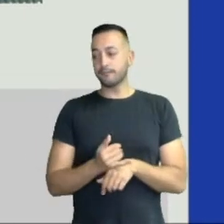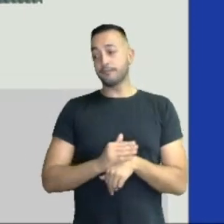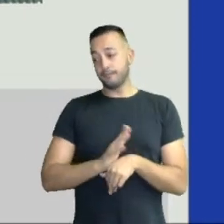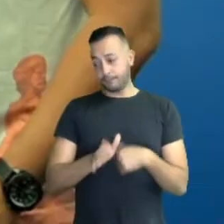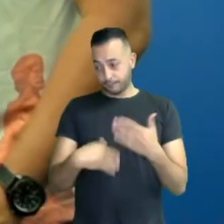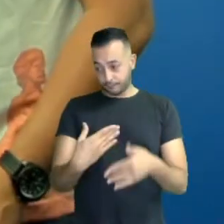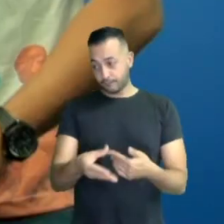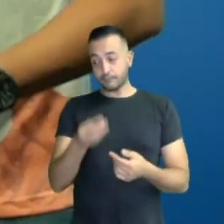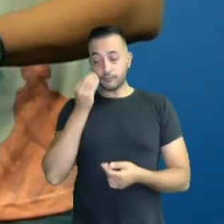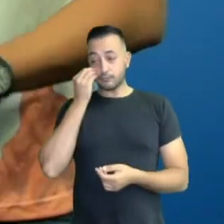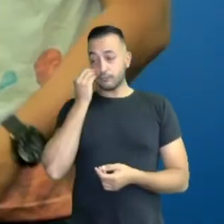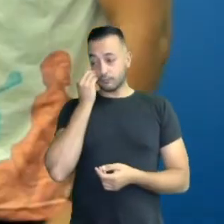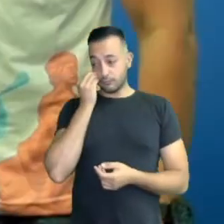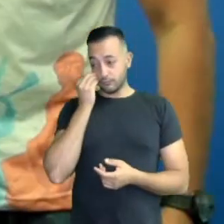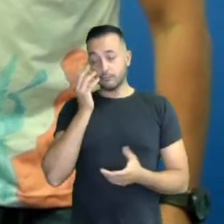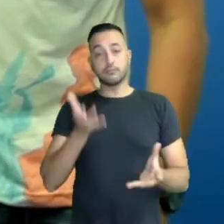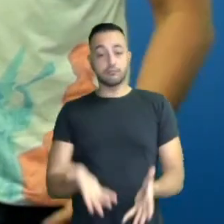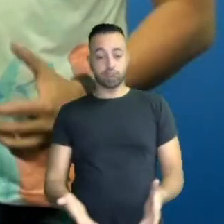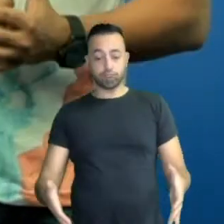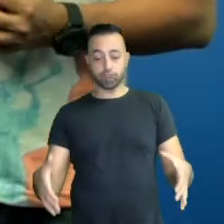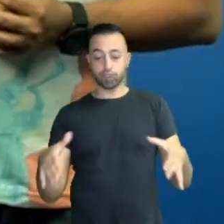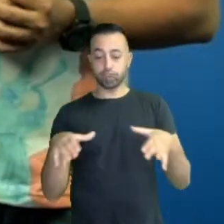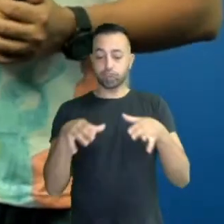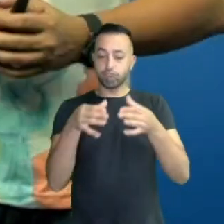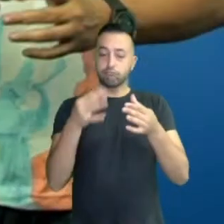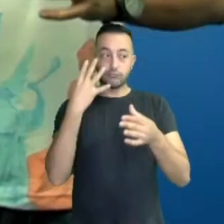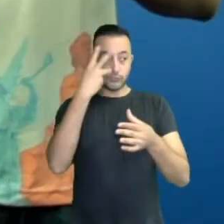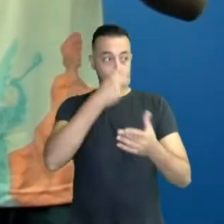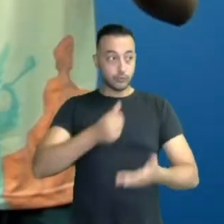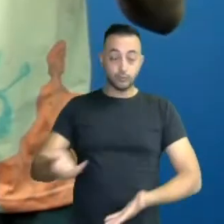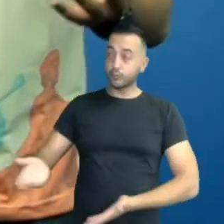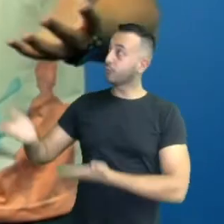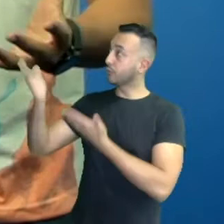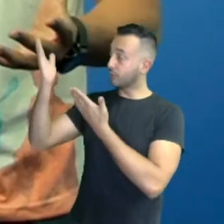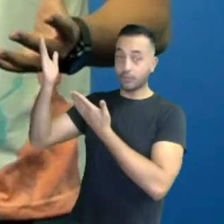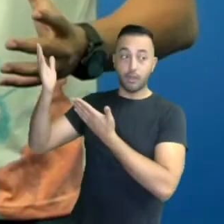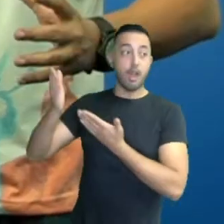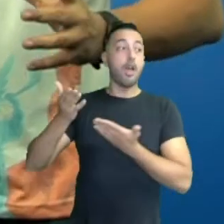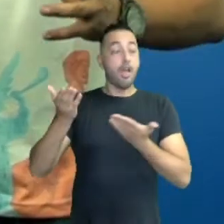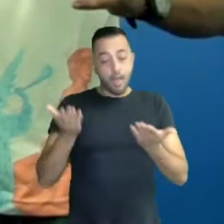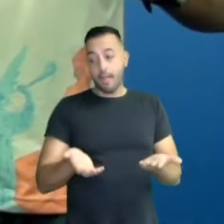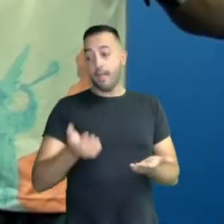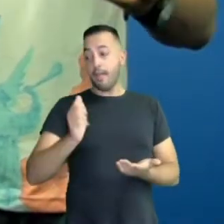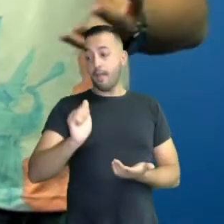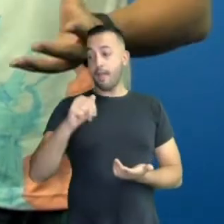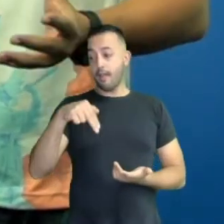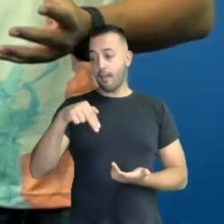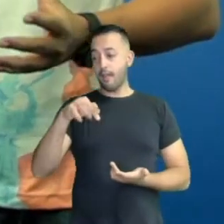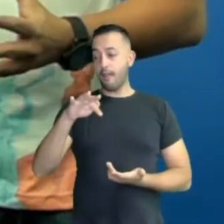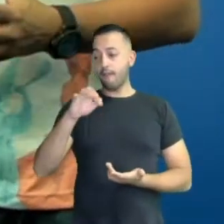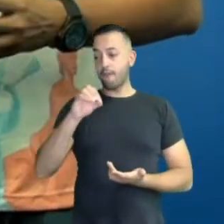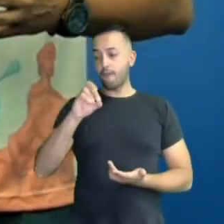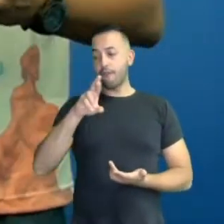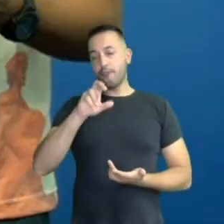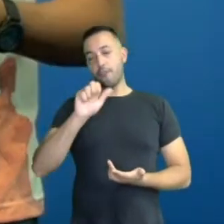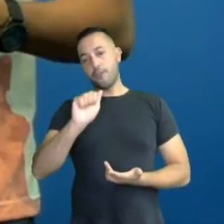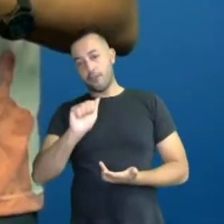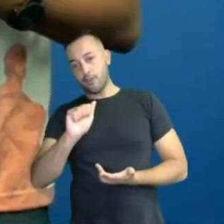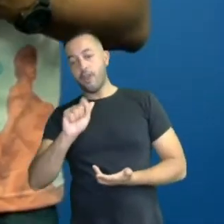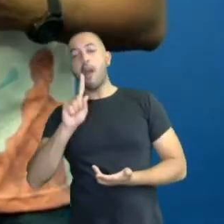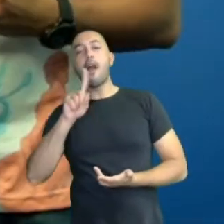observar aqui, esse vaso bonito que vocês estão vendo aí é uma ânfora. Era justamente nesses vasos que